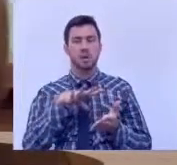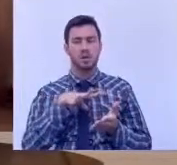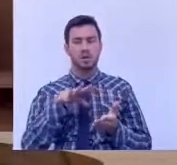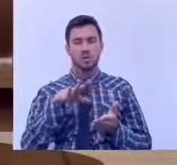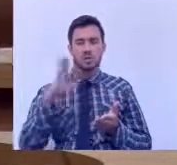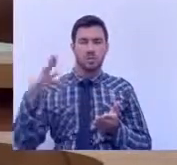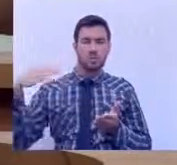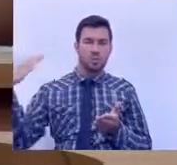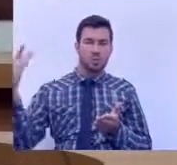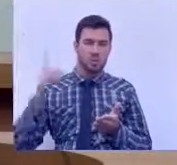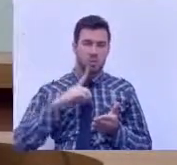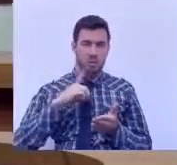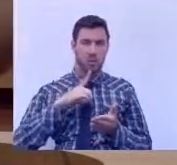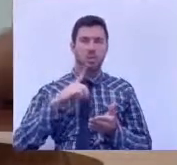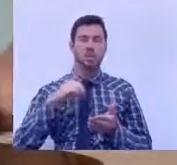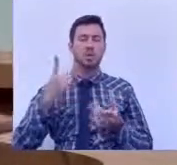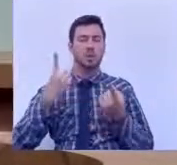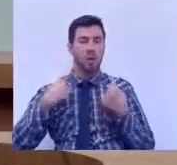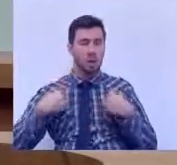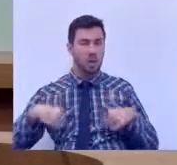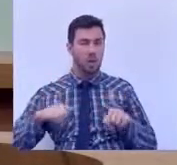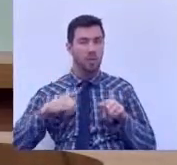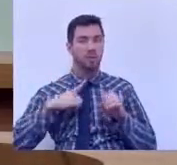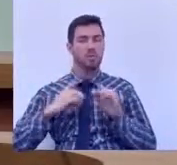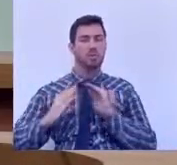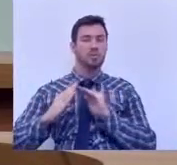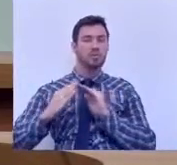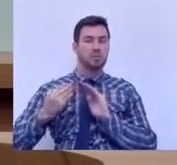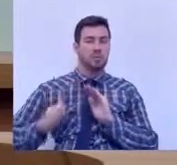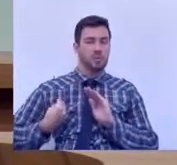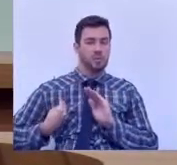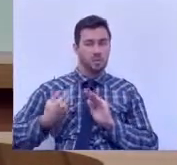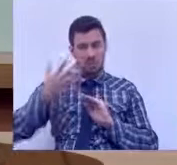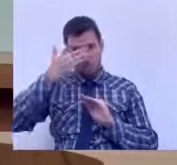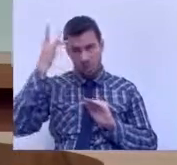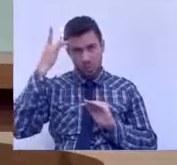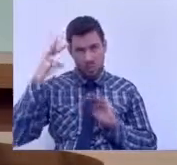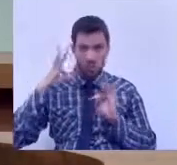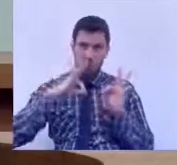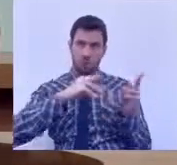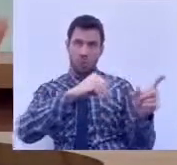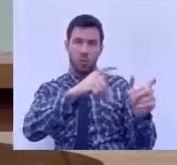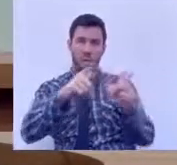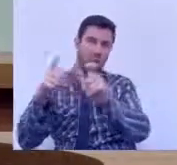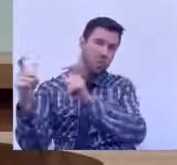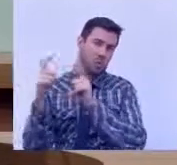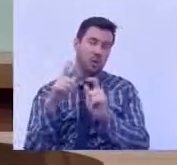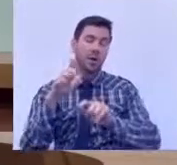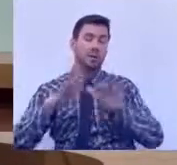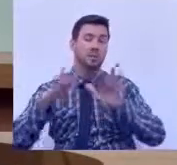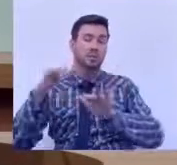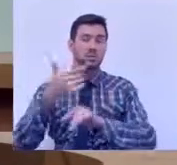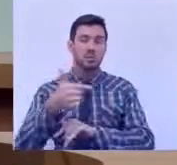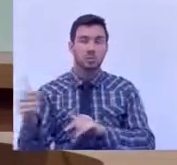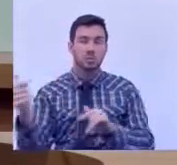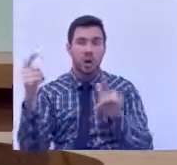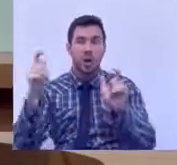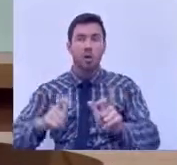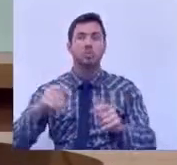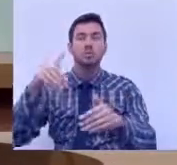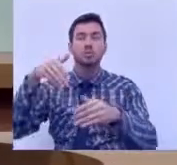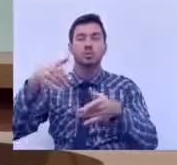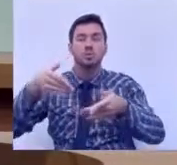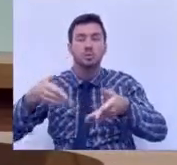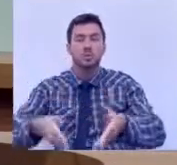está toda antropopizada ou toda habitada, né, vai chegar um momento que não tem mais como enterrar pessoas. E eu